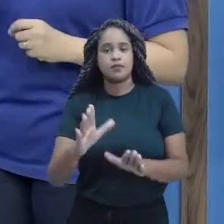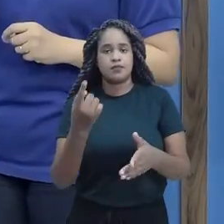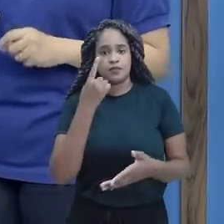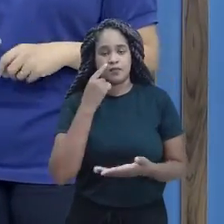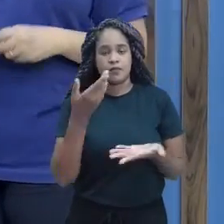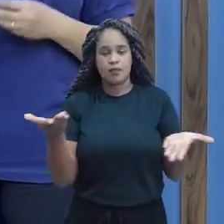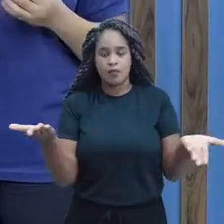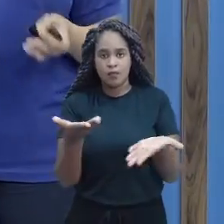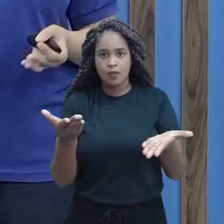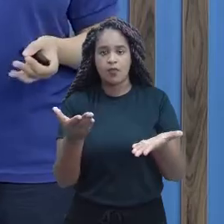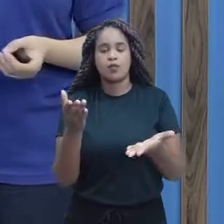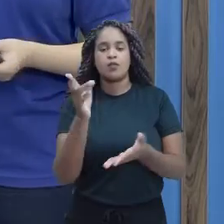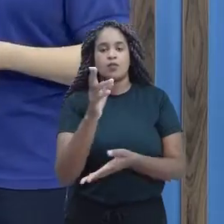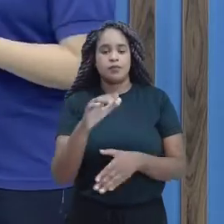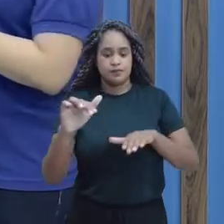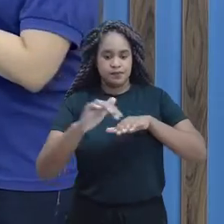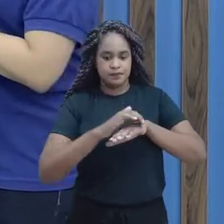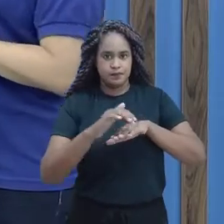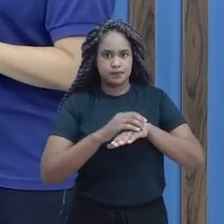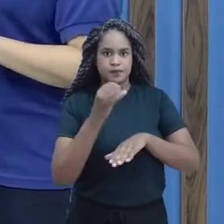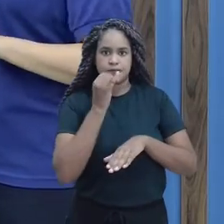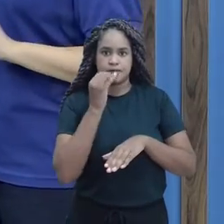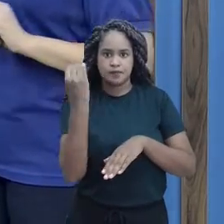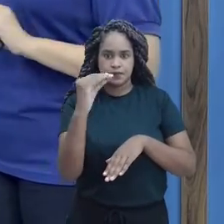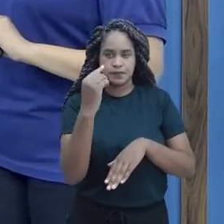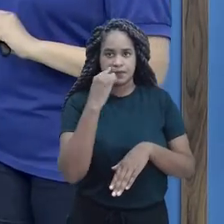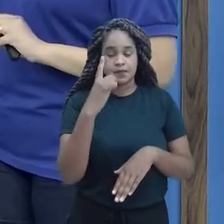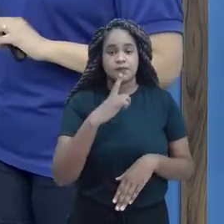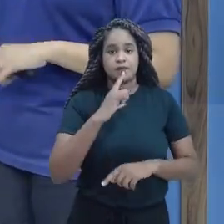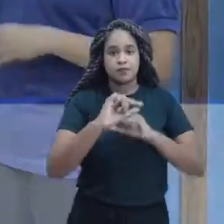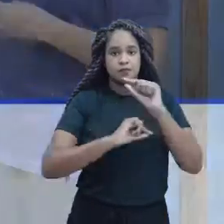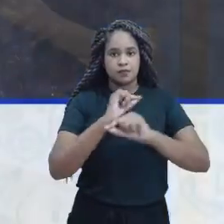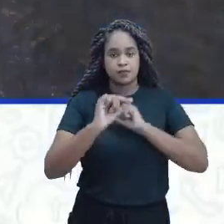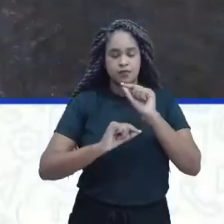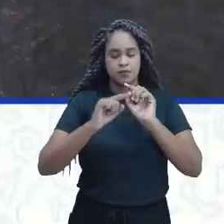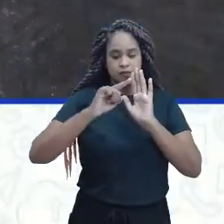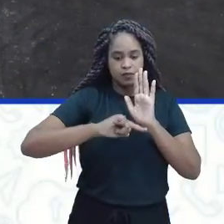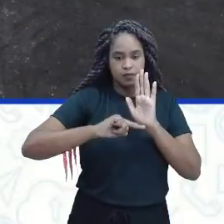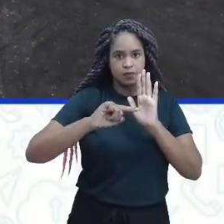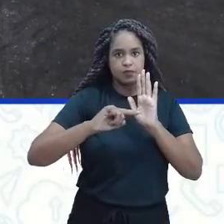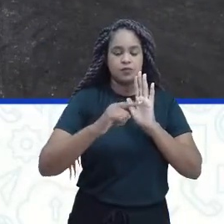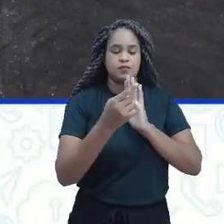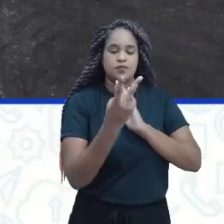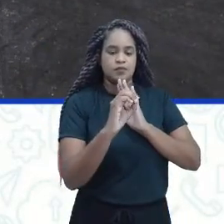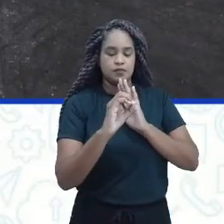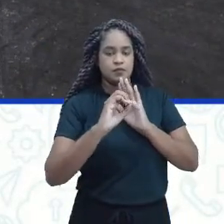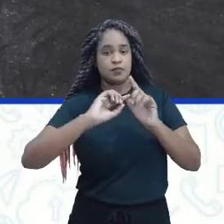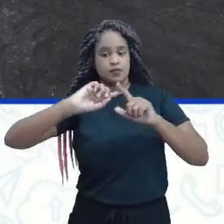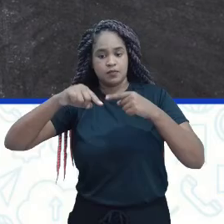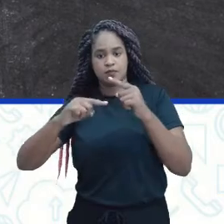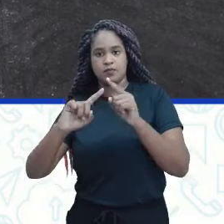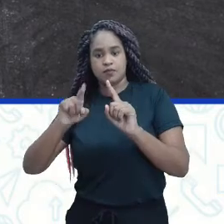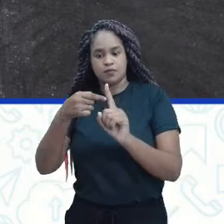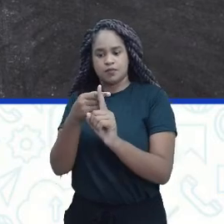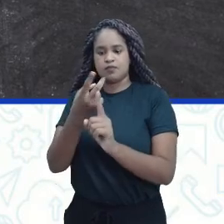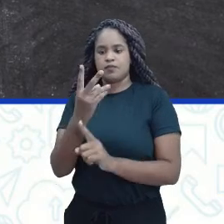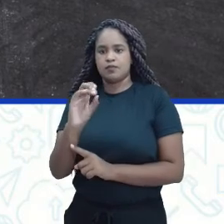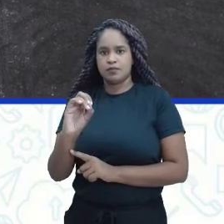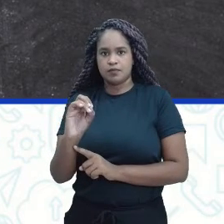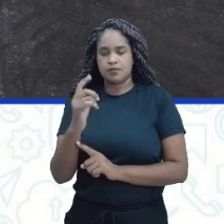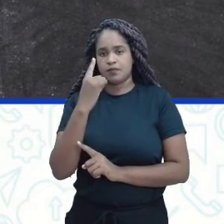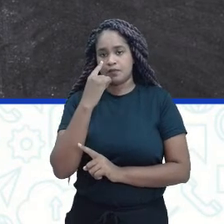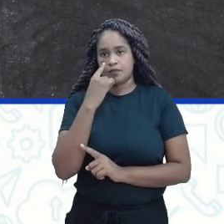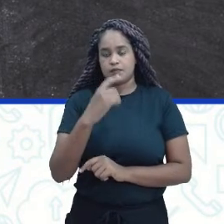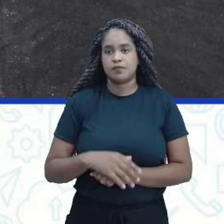do tênis, a gente teve um desconto de 20 e um aumento de 20. Então, ó, um desconto de 20